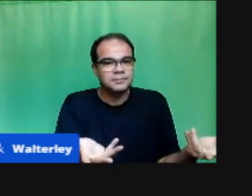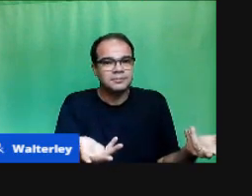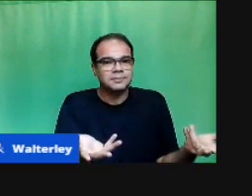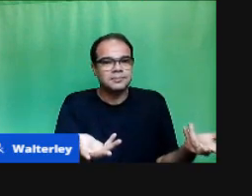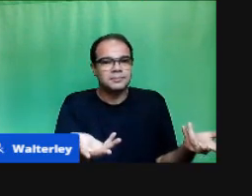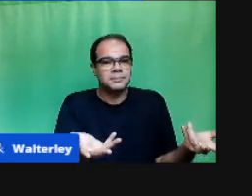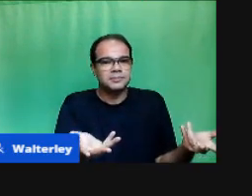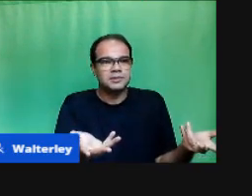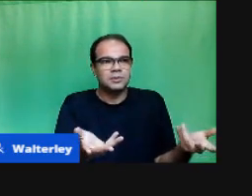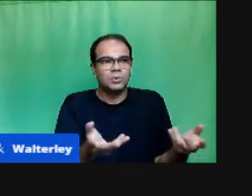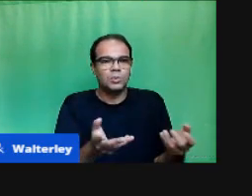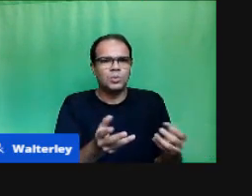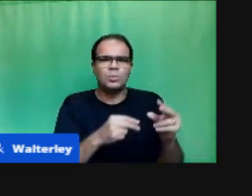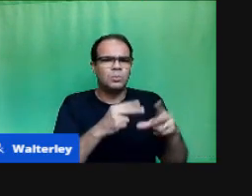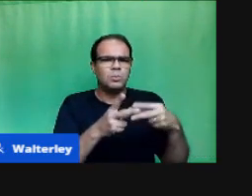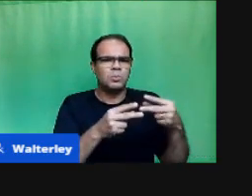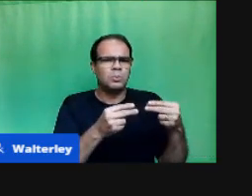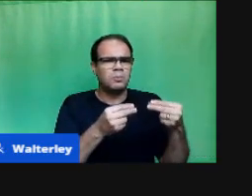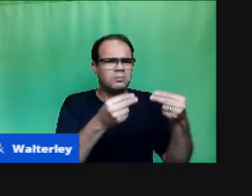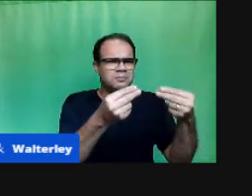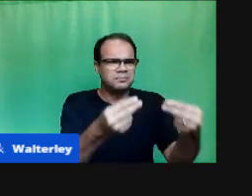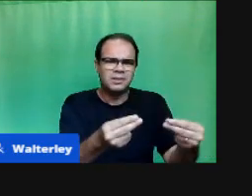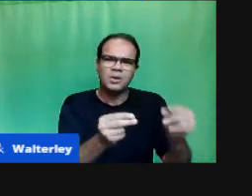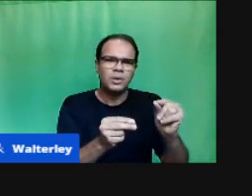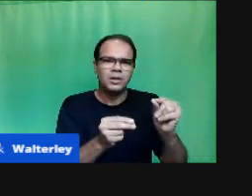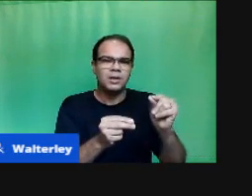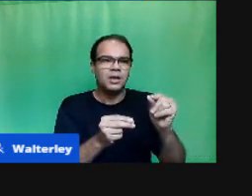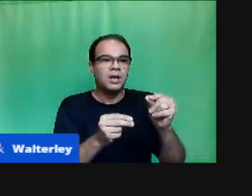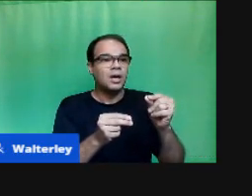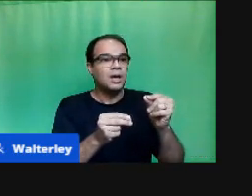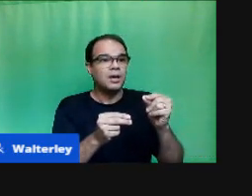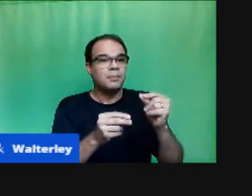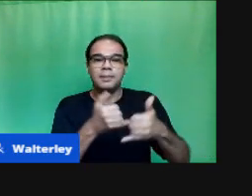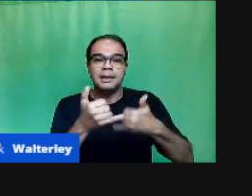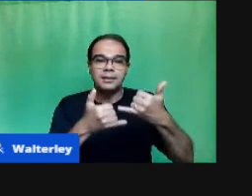como os jogos, como os